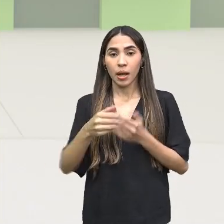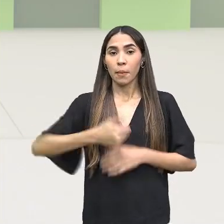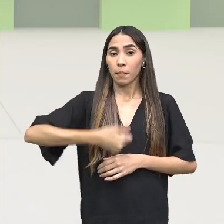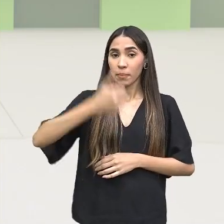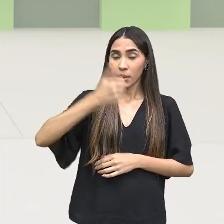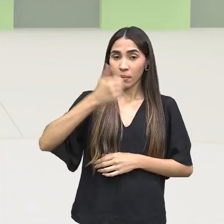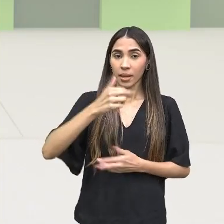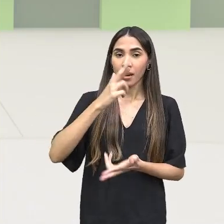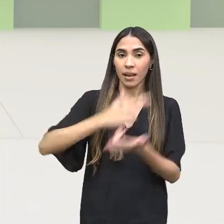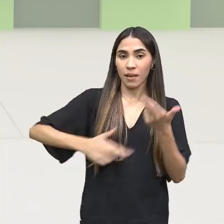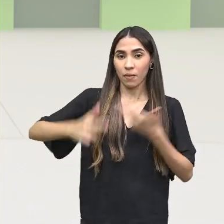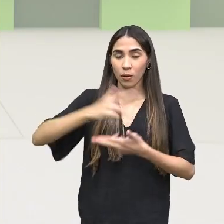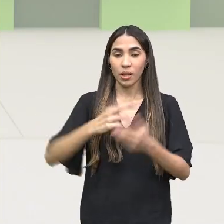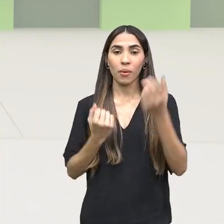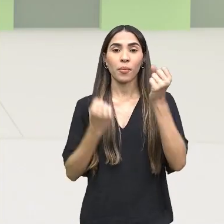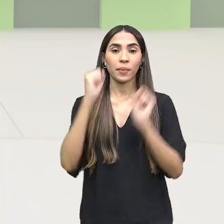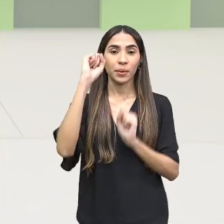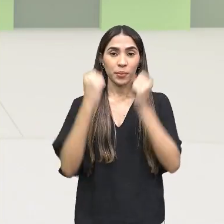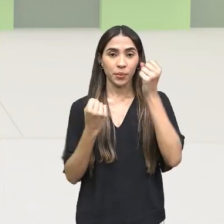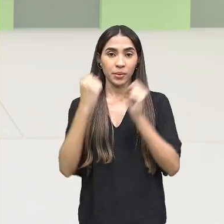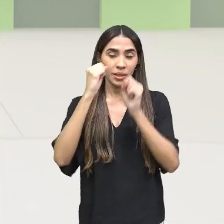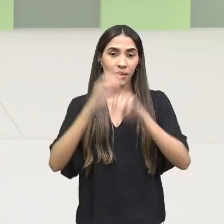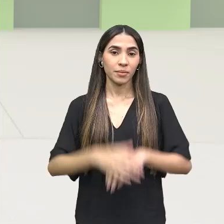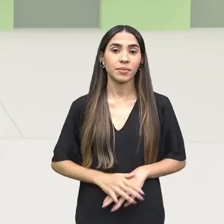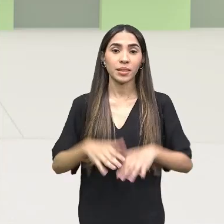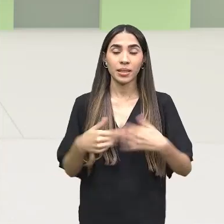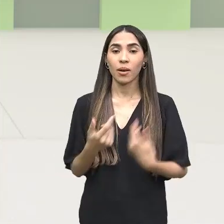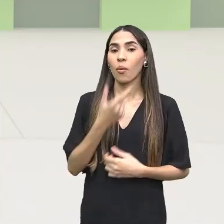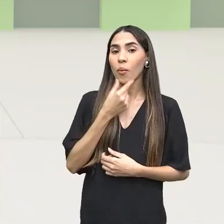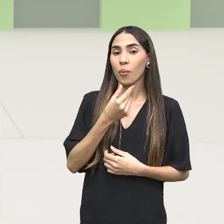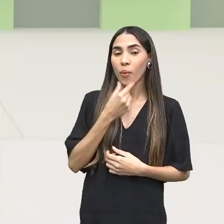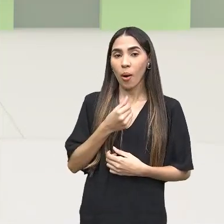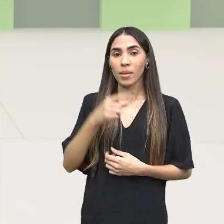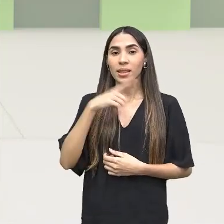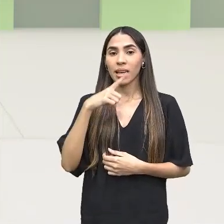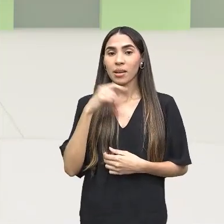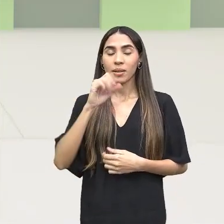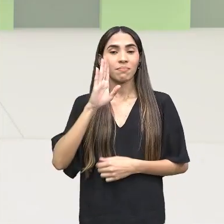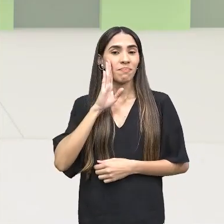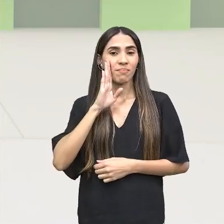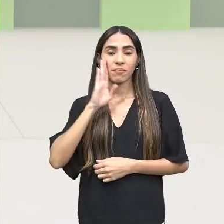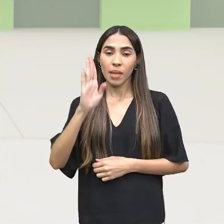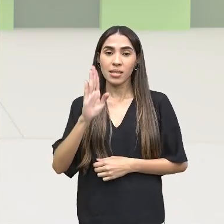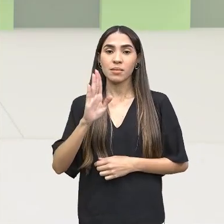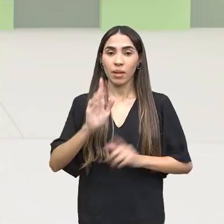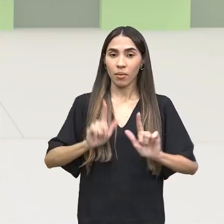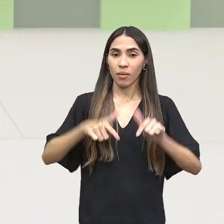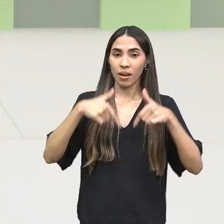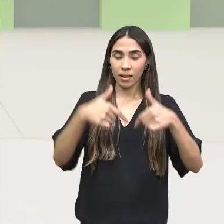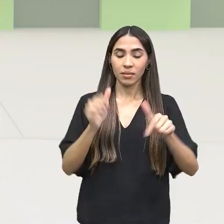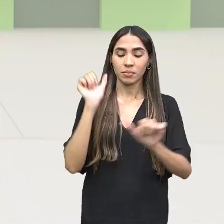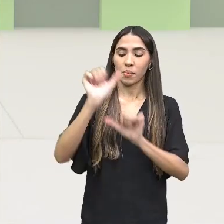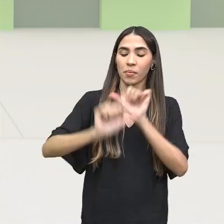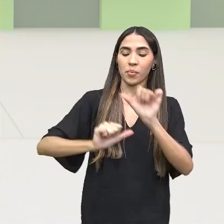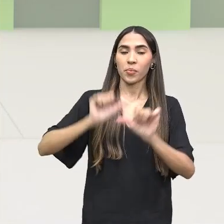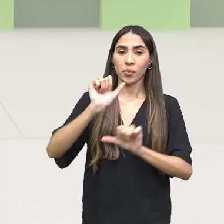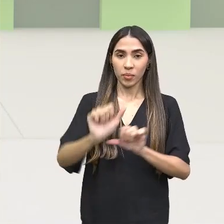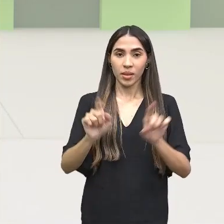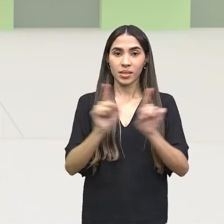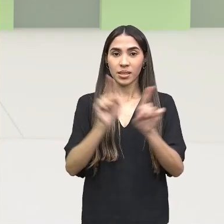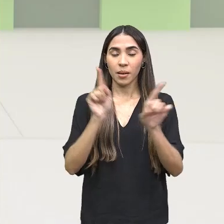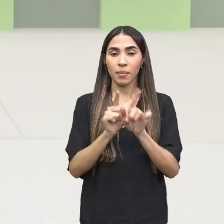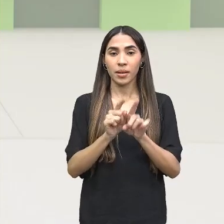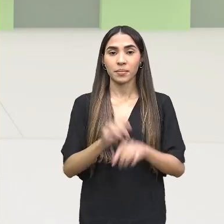primeira revolução industrial, o homem vem sendo o principal agente transformador